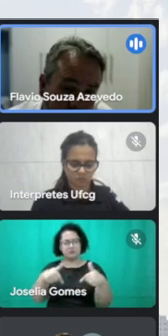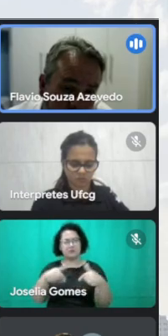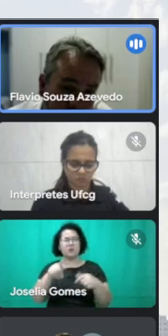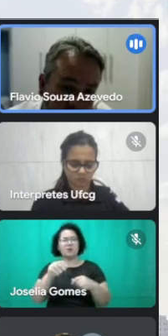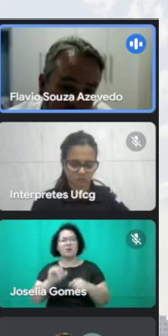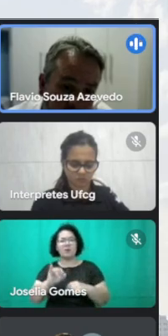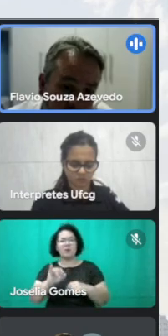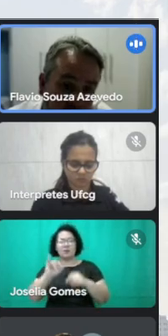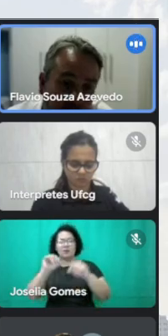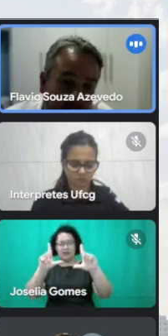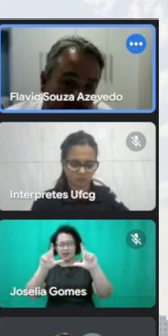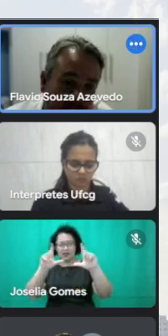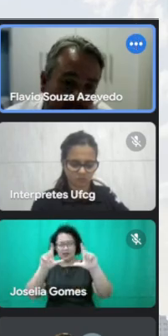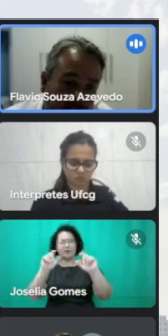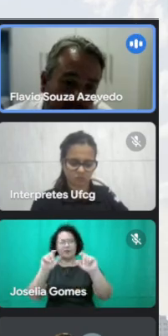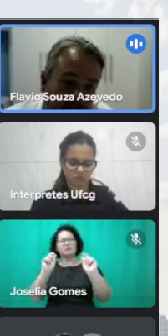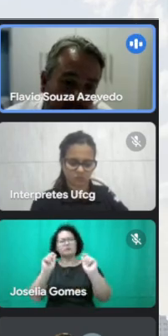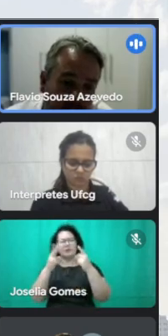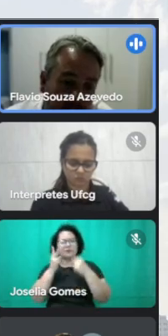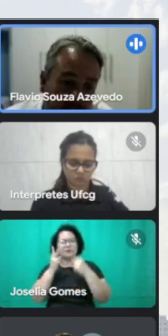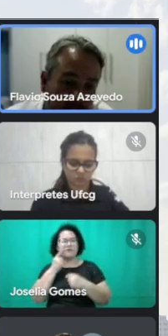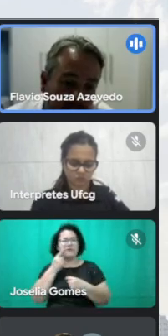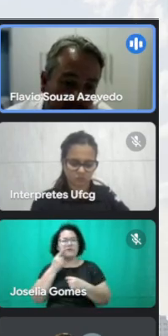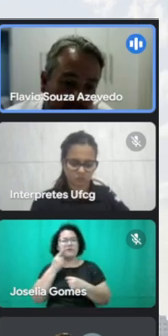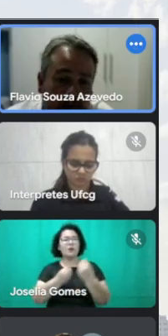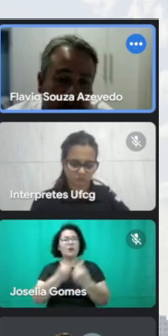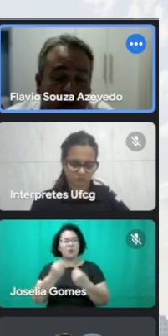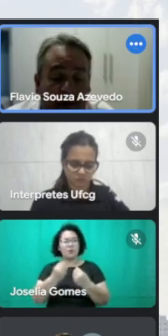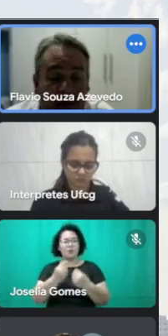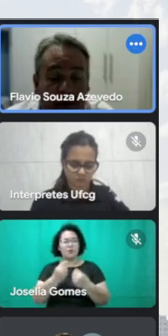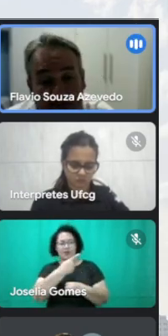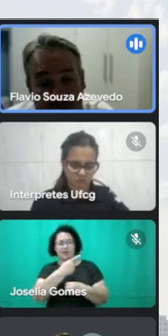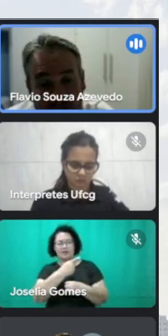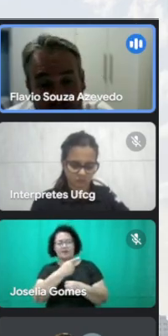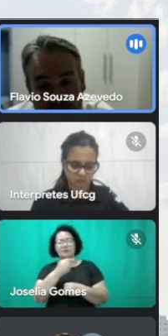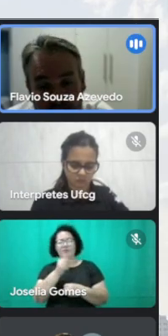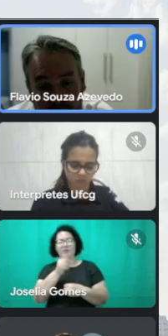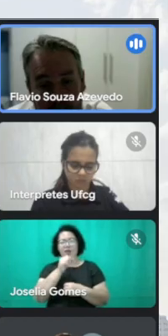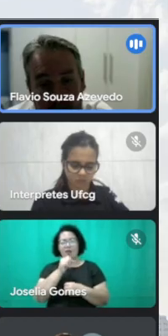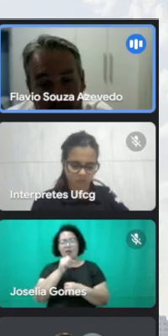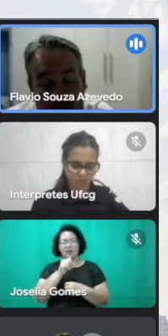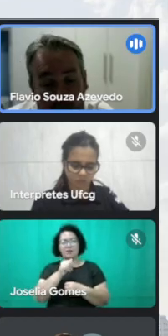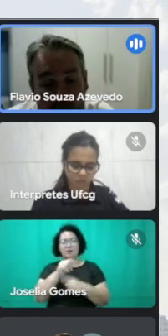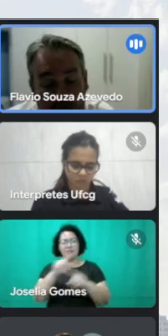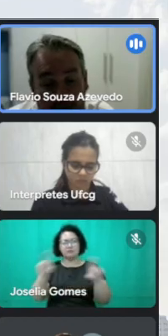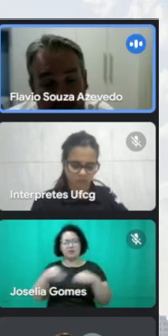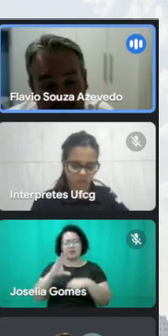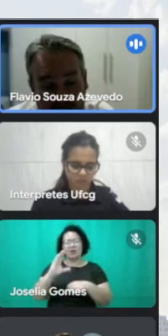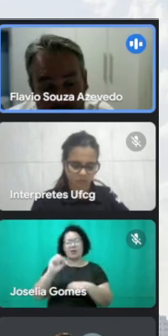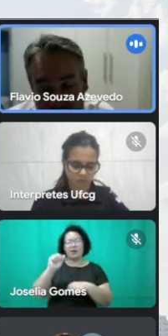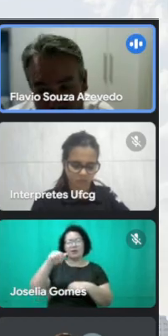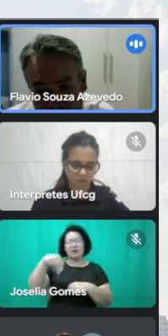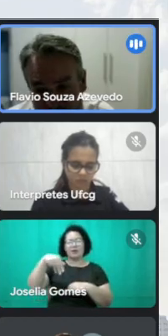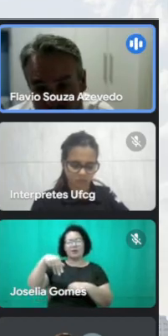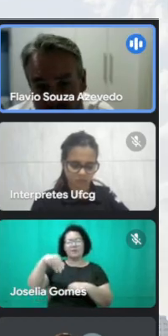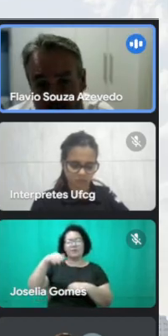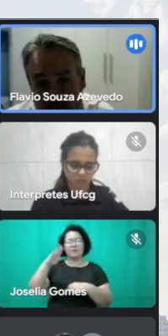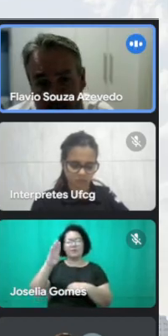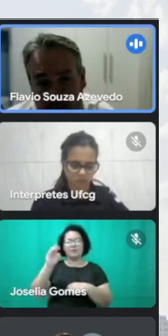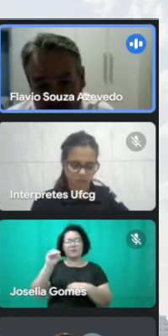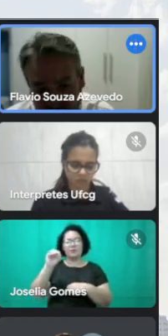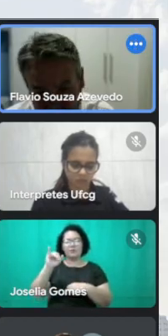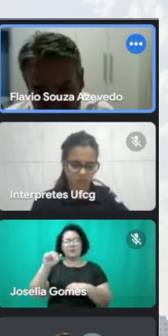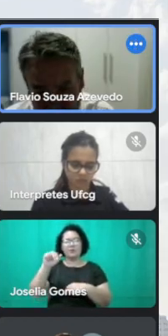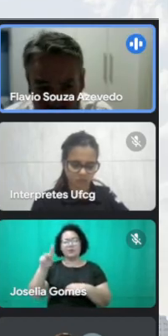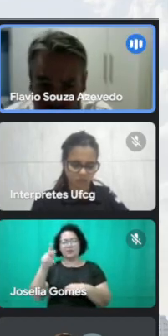era aí essa região, né, da praia chamada Camboinhas, e na parte interna essa lagoa de Piratininga,